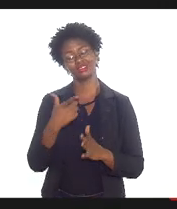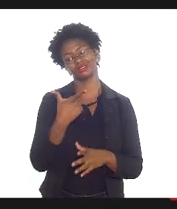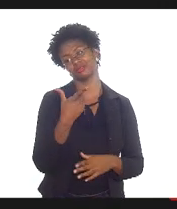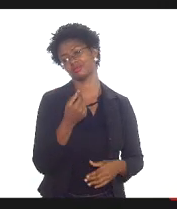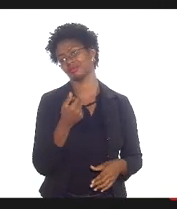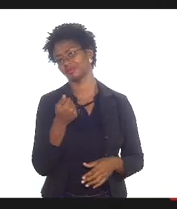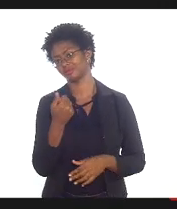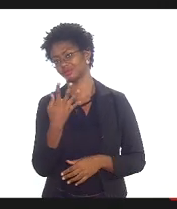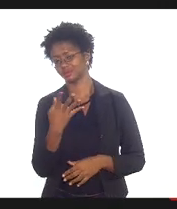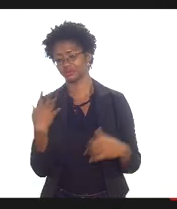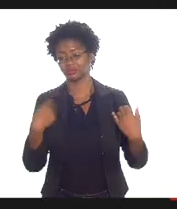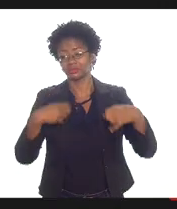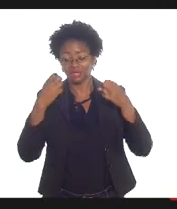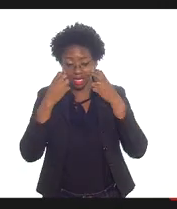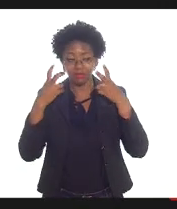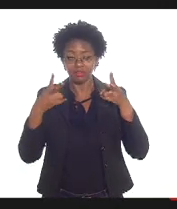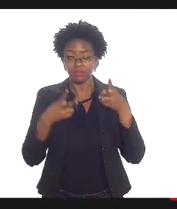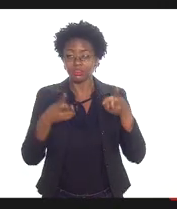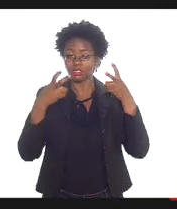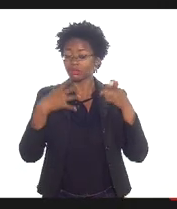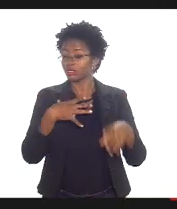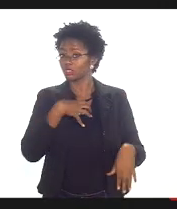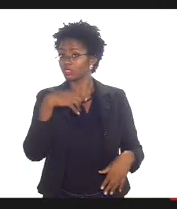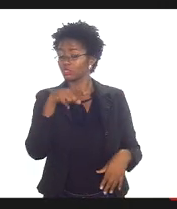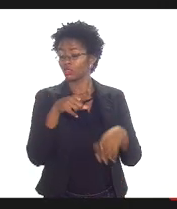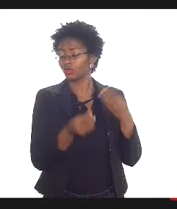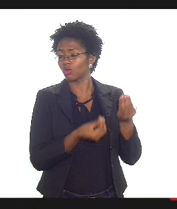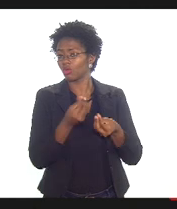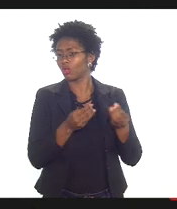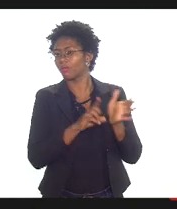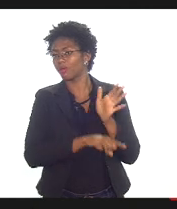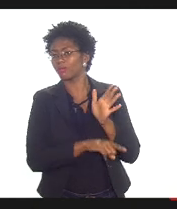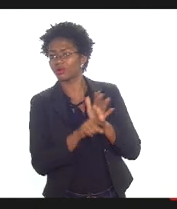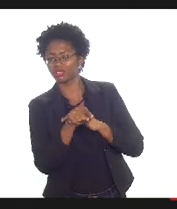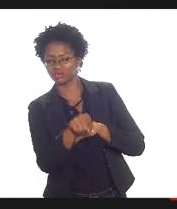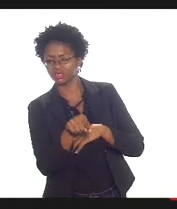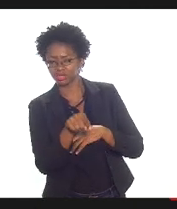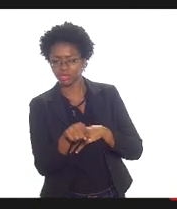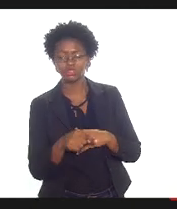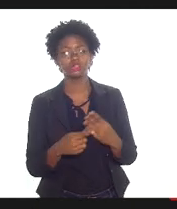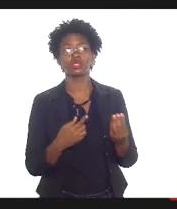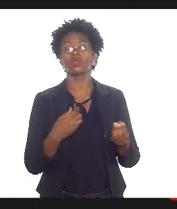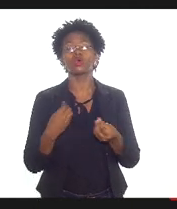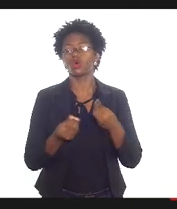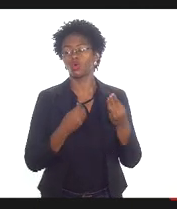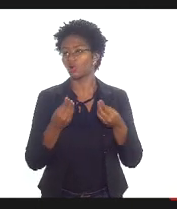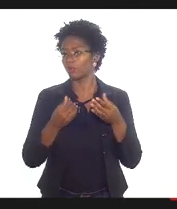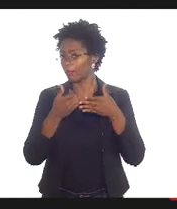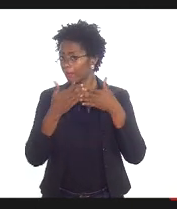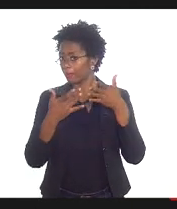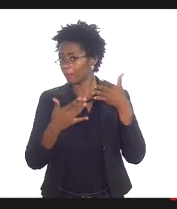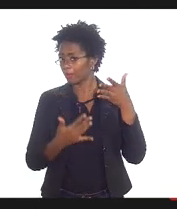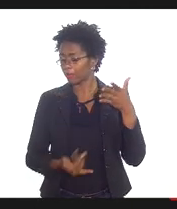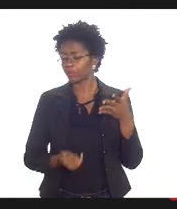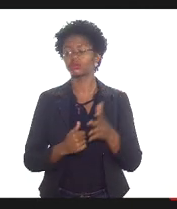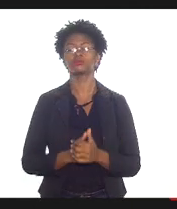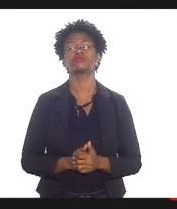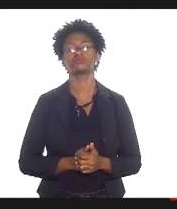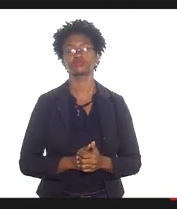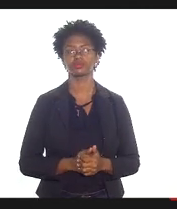preciso ver como é que isso foi abatido, com que critério de rateio, e, de